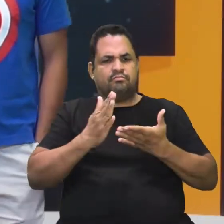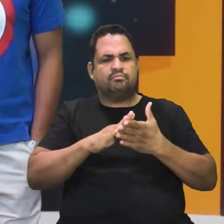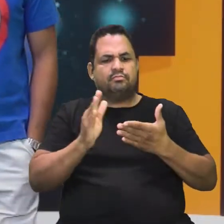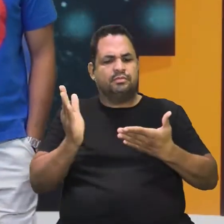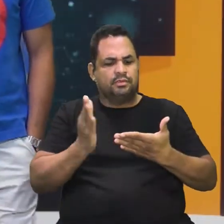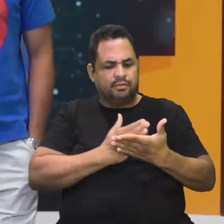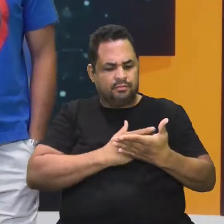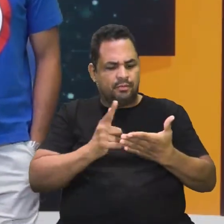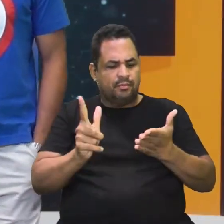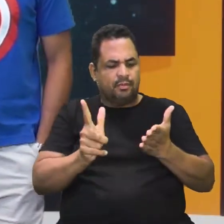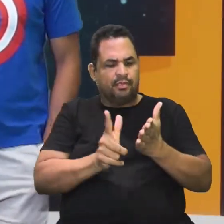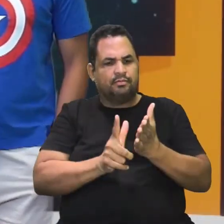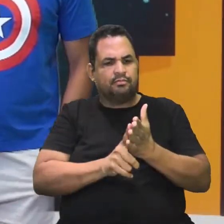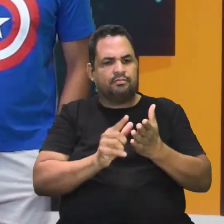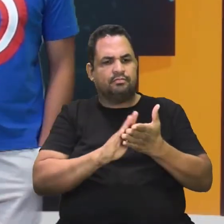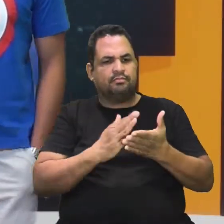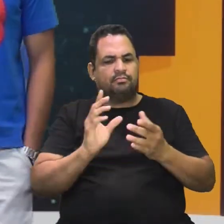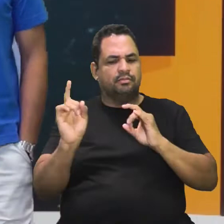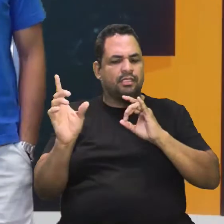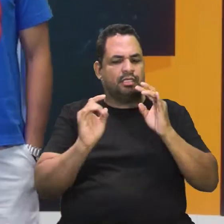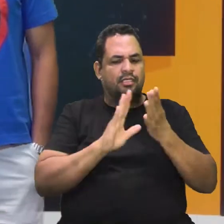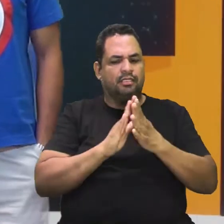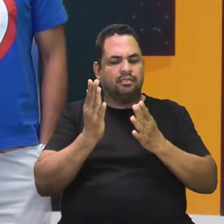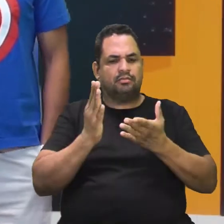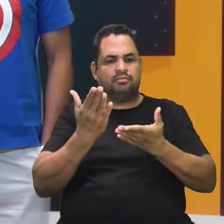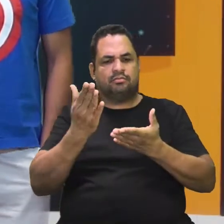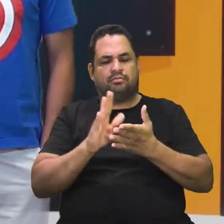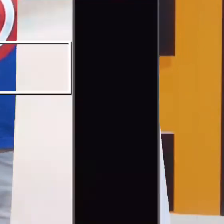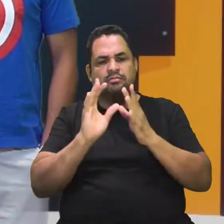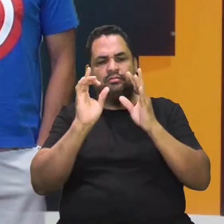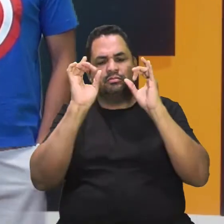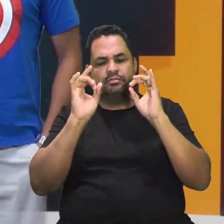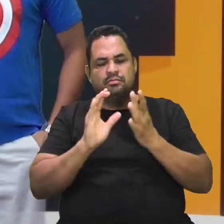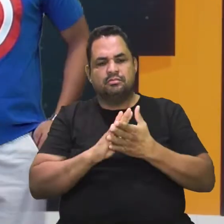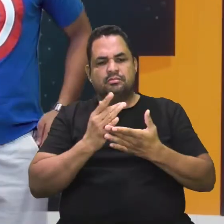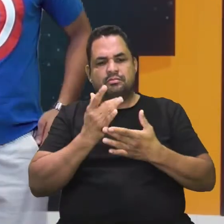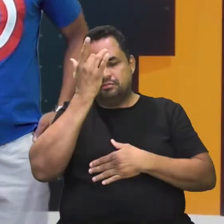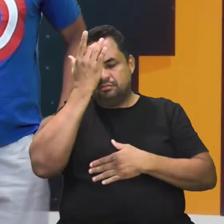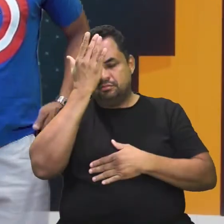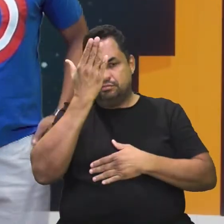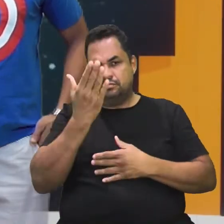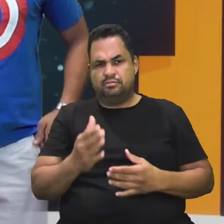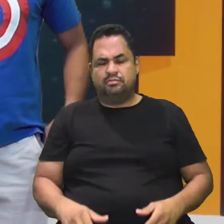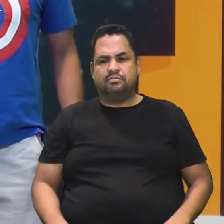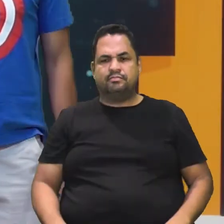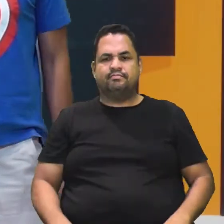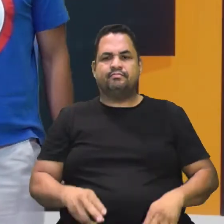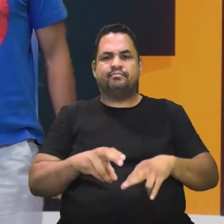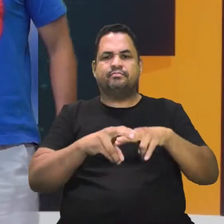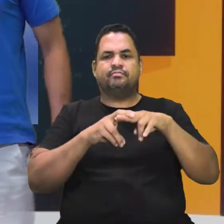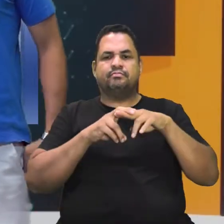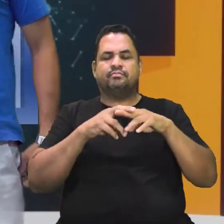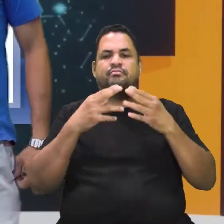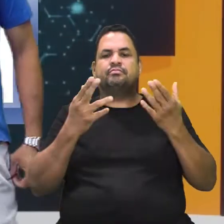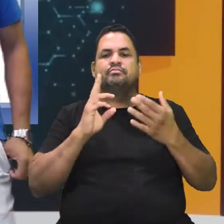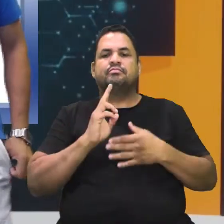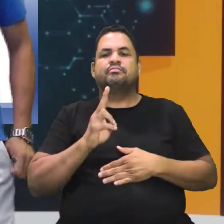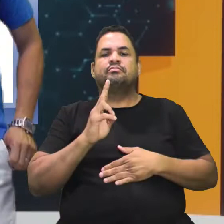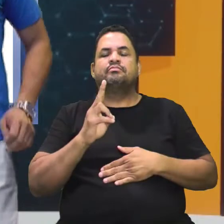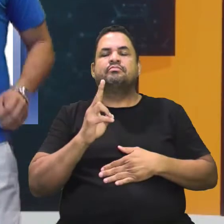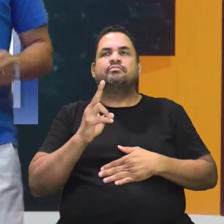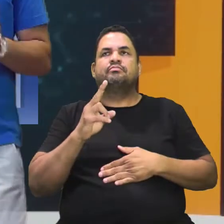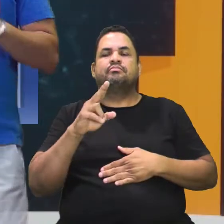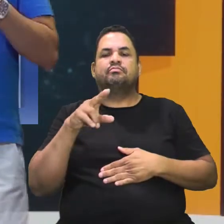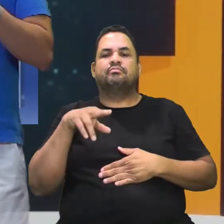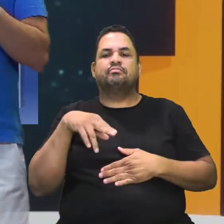uma página para elipse, uma página para hipérbole, anota os detalhes que vai facilitar bastante. E é por isso que a gente sempre coloca para eles